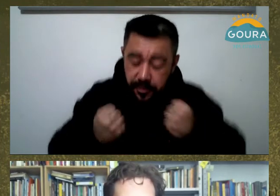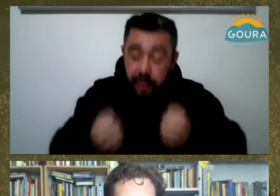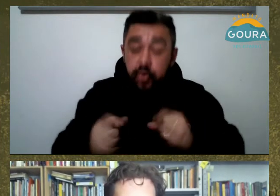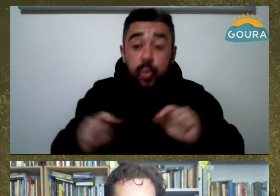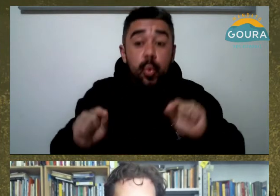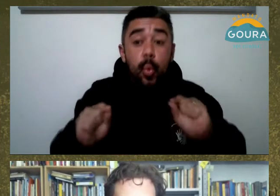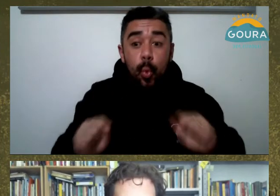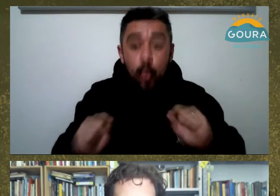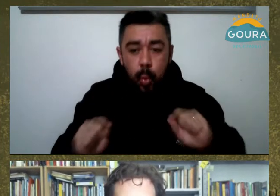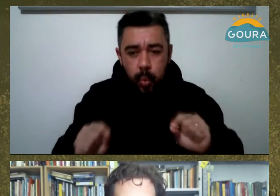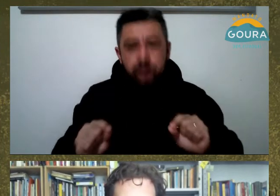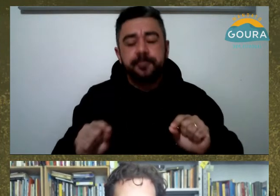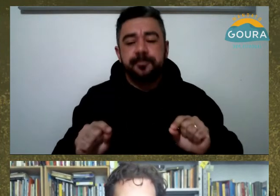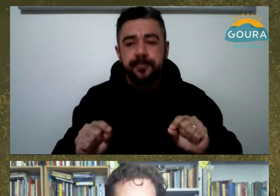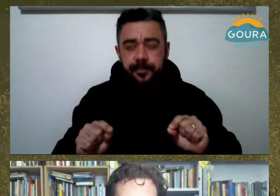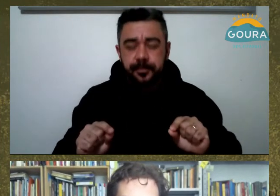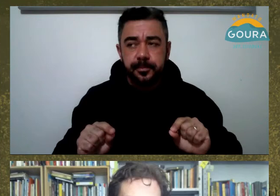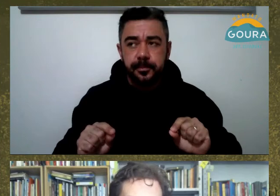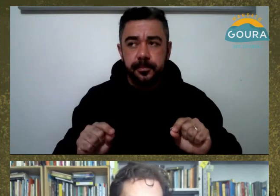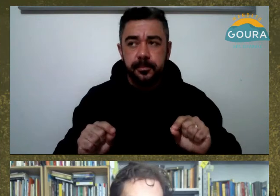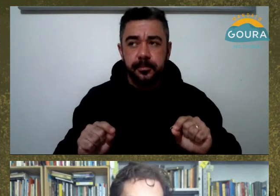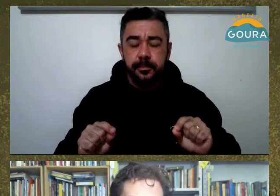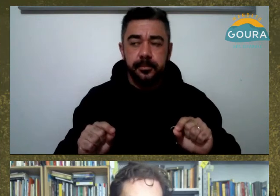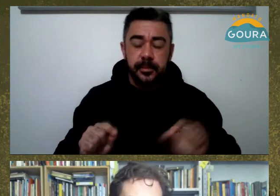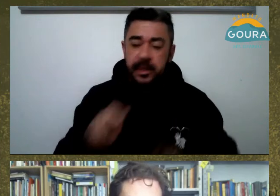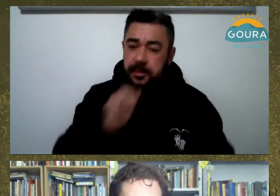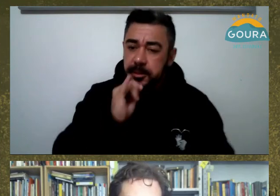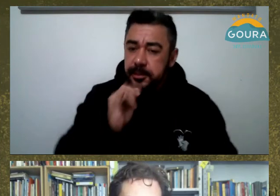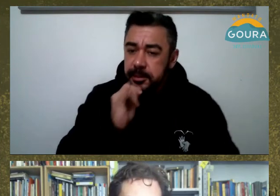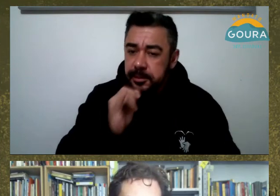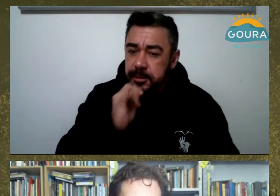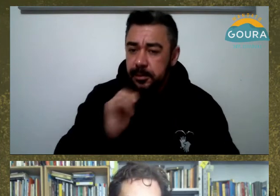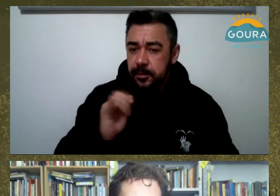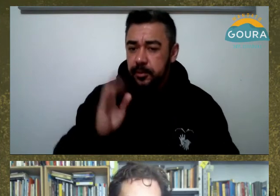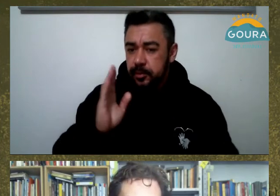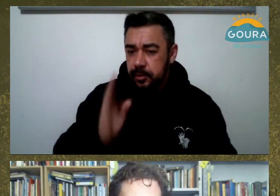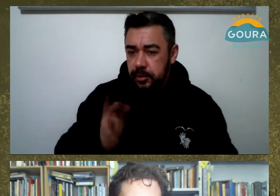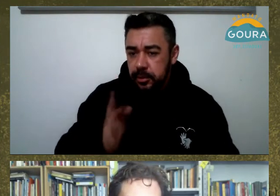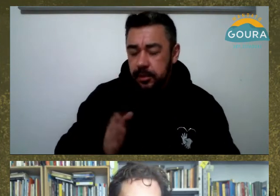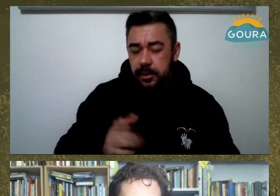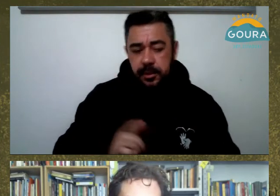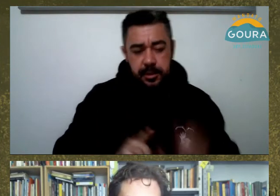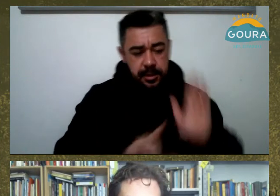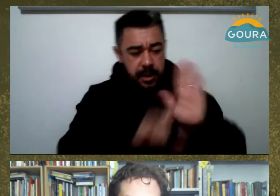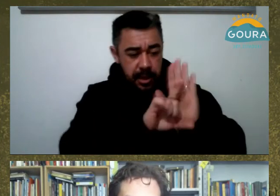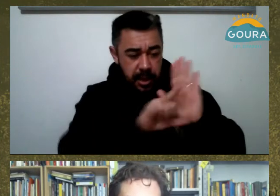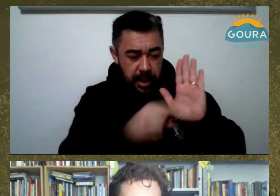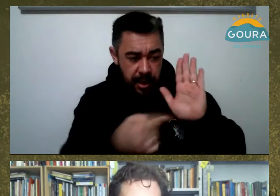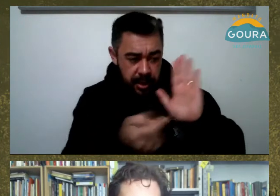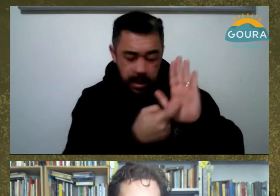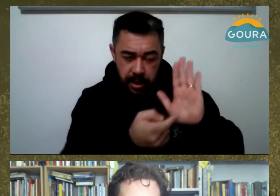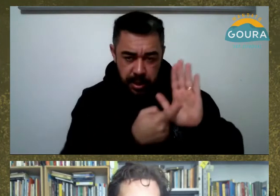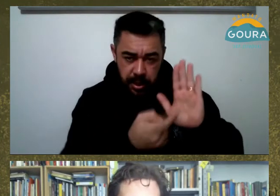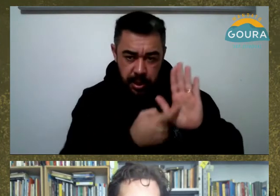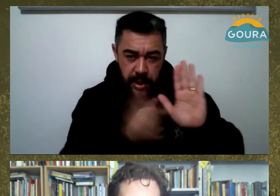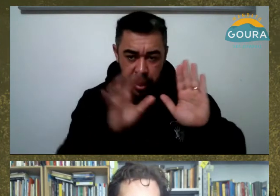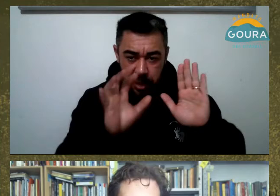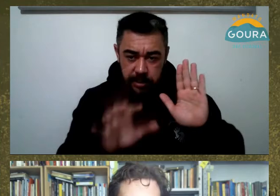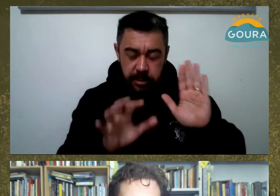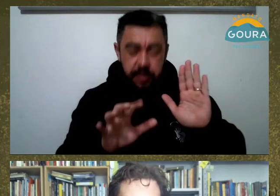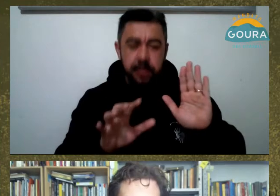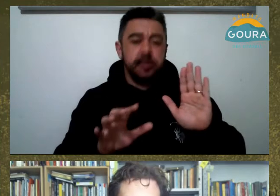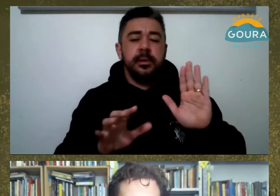que enfim, quando houver iniciativas legislativas neste sentido, de